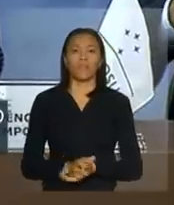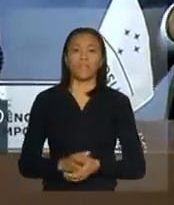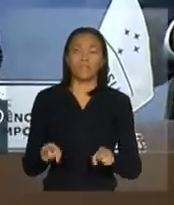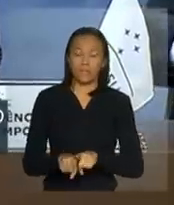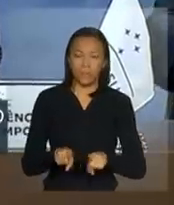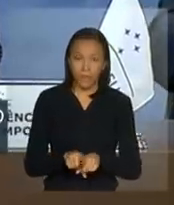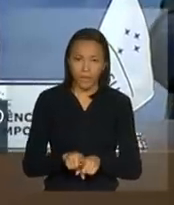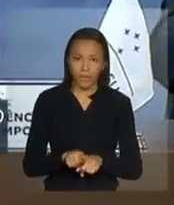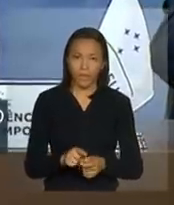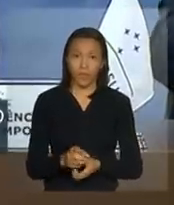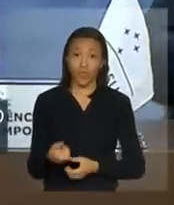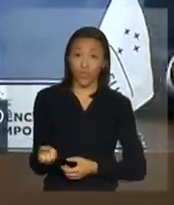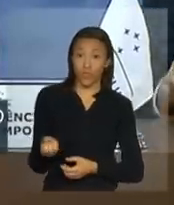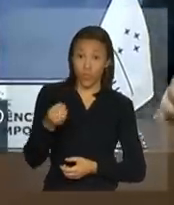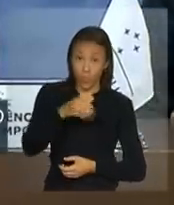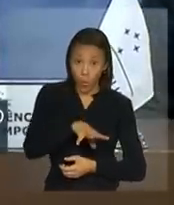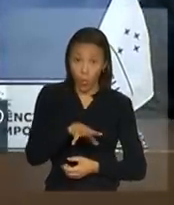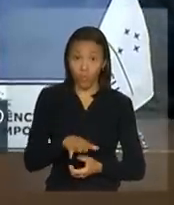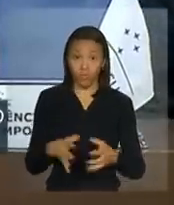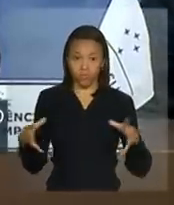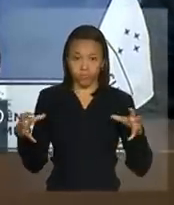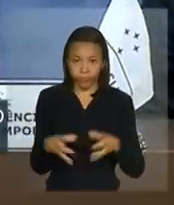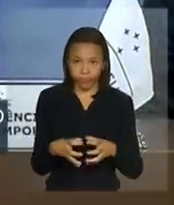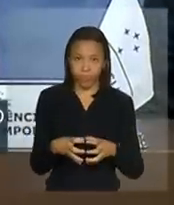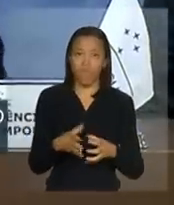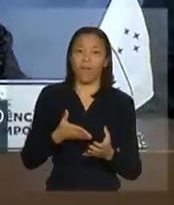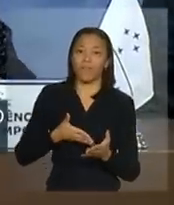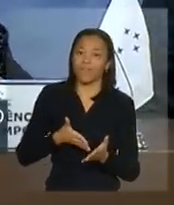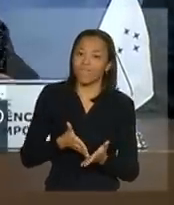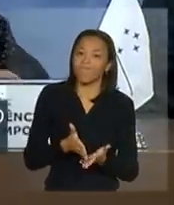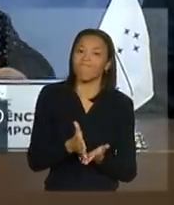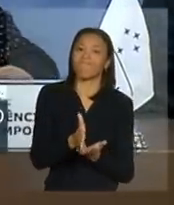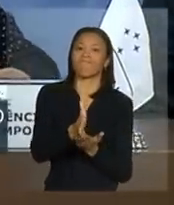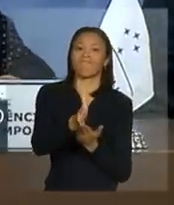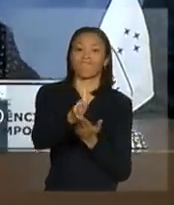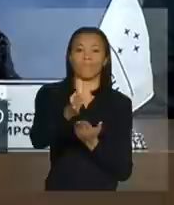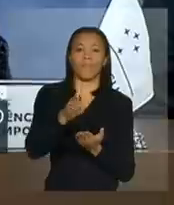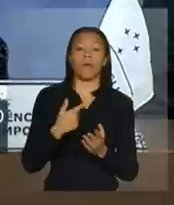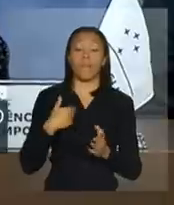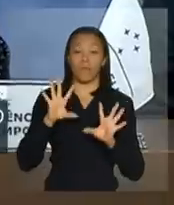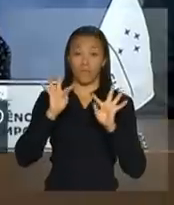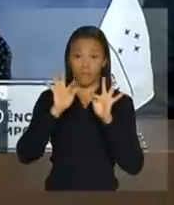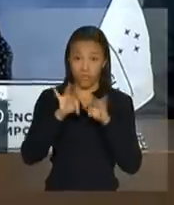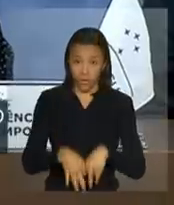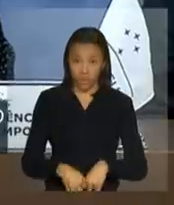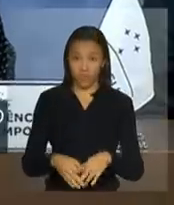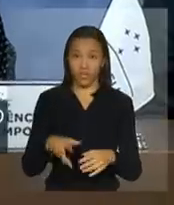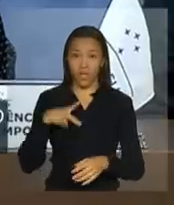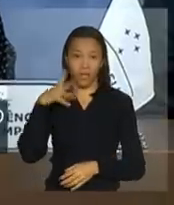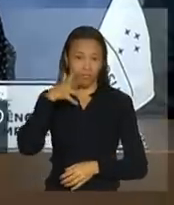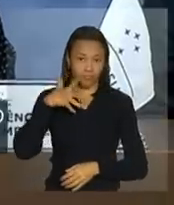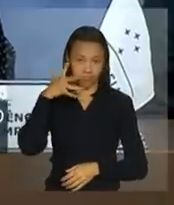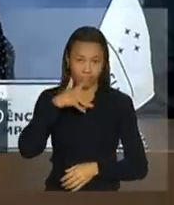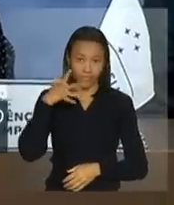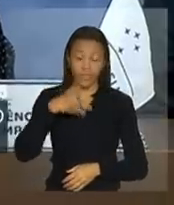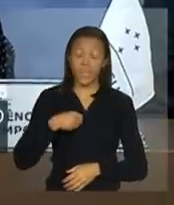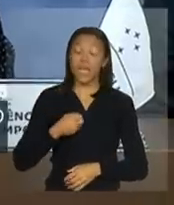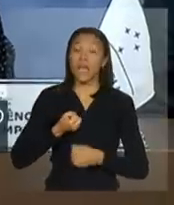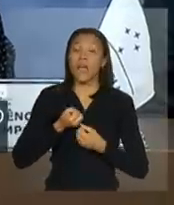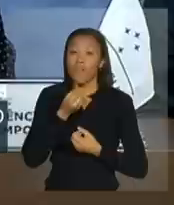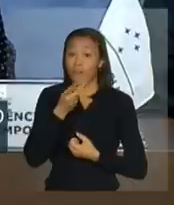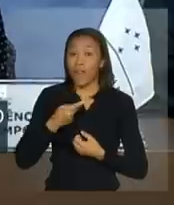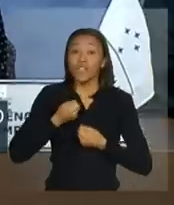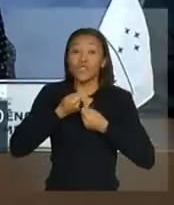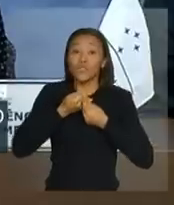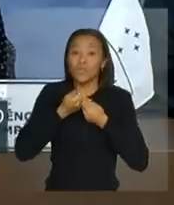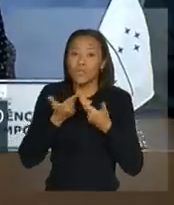Definitivamente, um novo Mercosul está em marcha. Quero, para finalizar, desejar sorte a